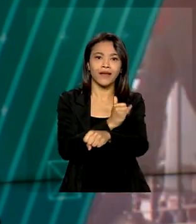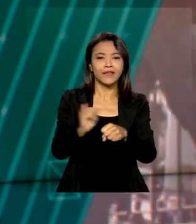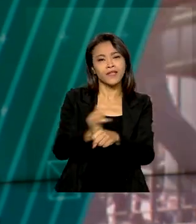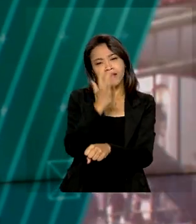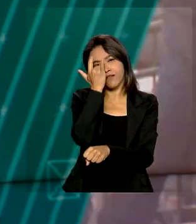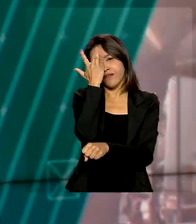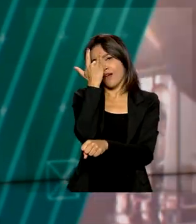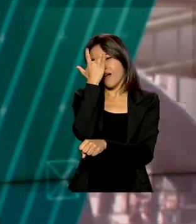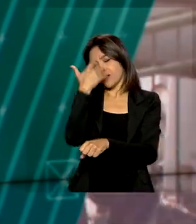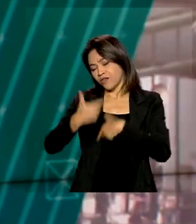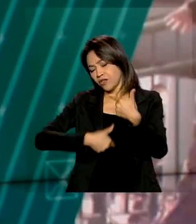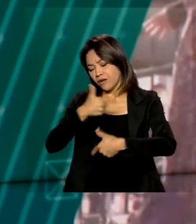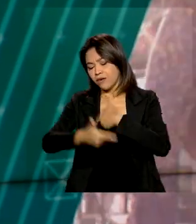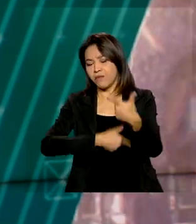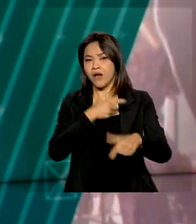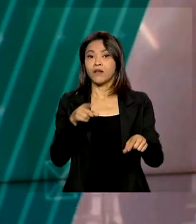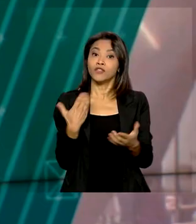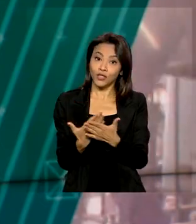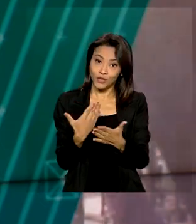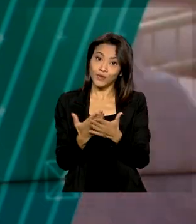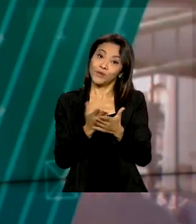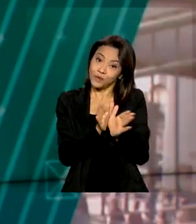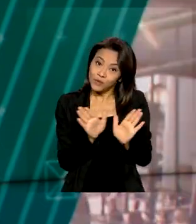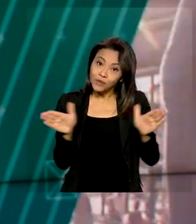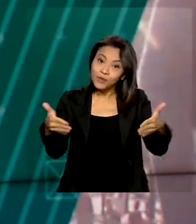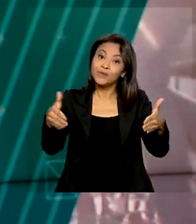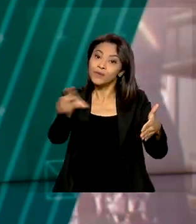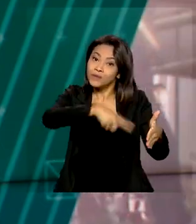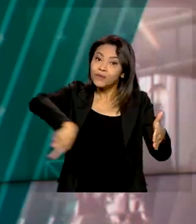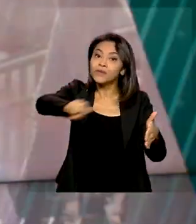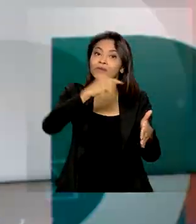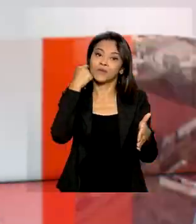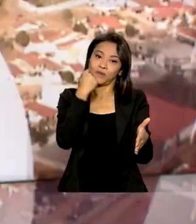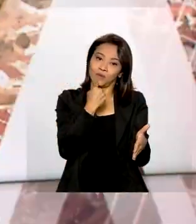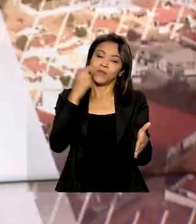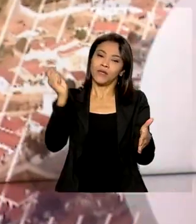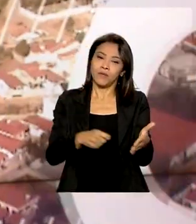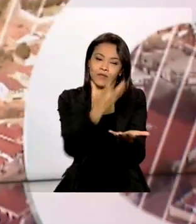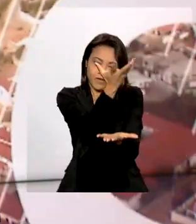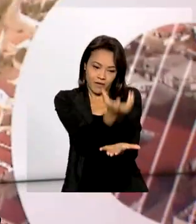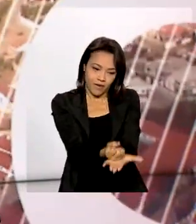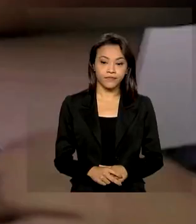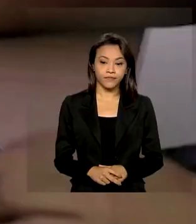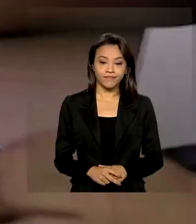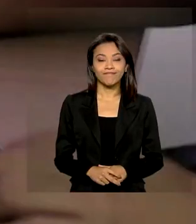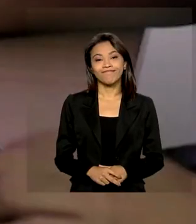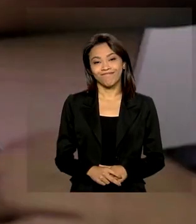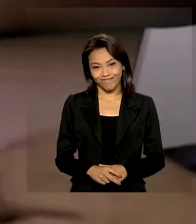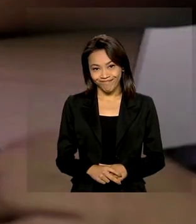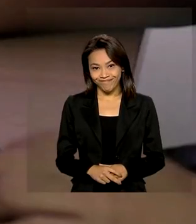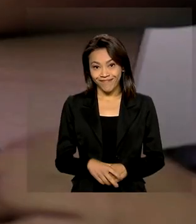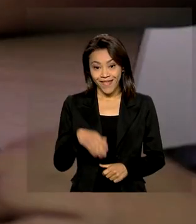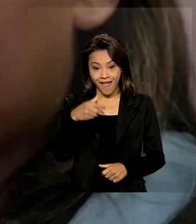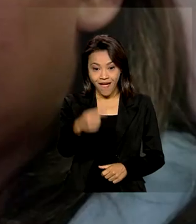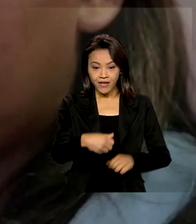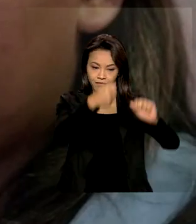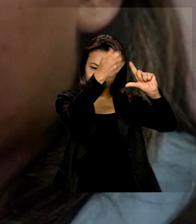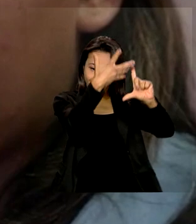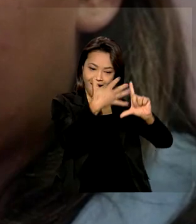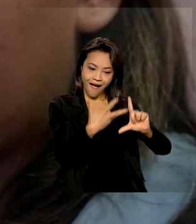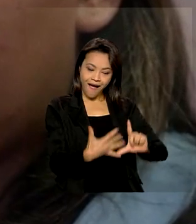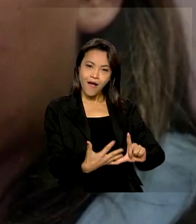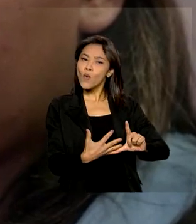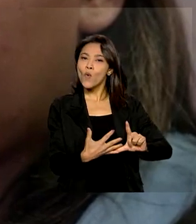a rotina de trabalho e estudo desse público e pode ser baixada no site gov.br. A plataforma digital